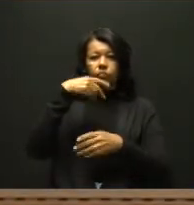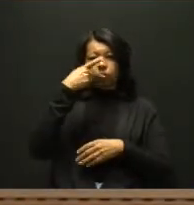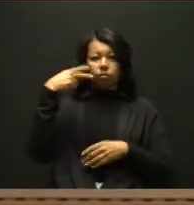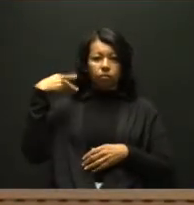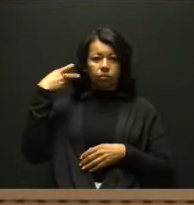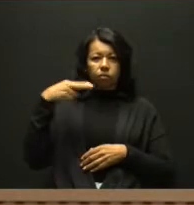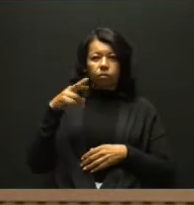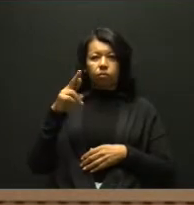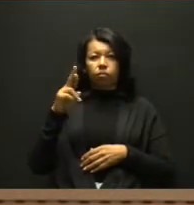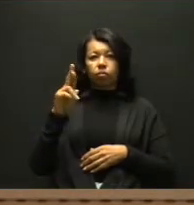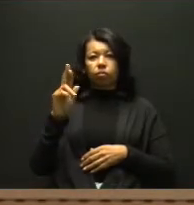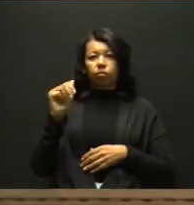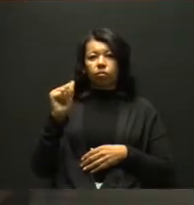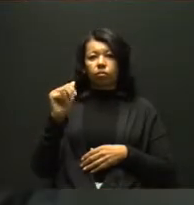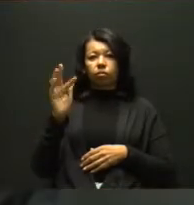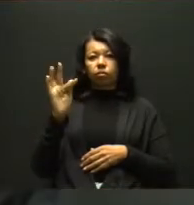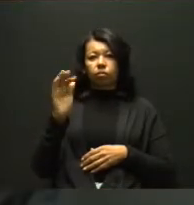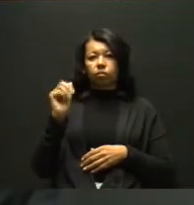o vereador rafael